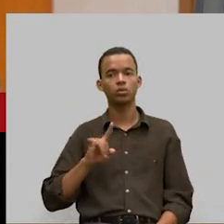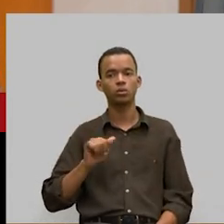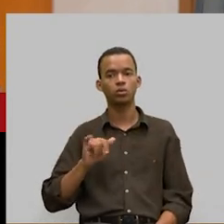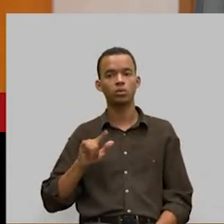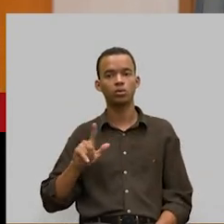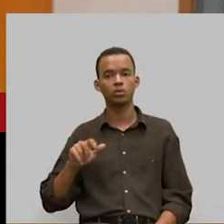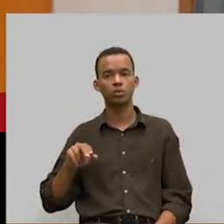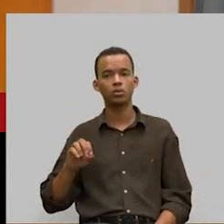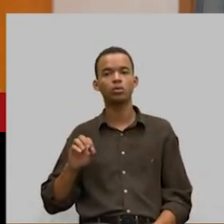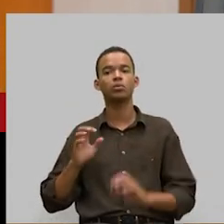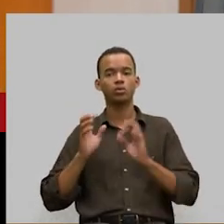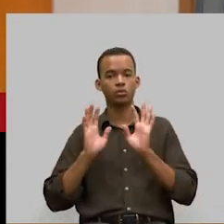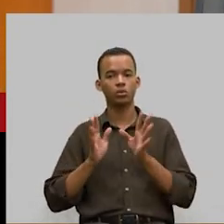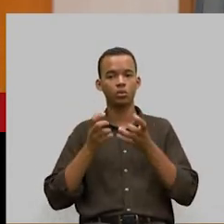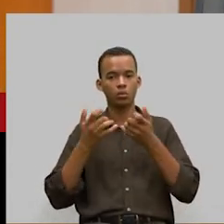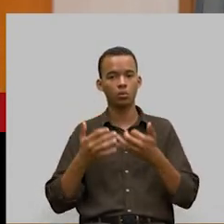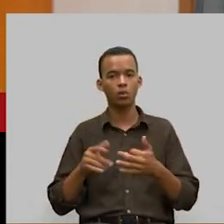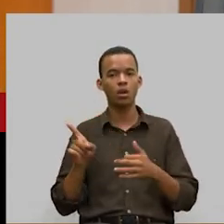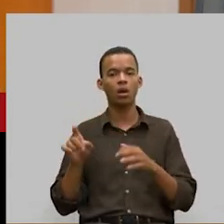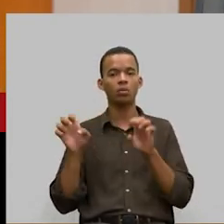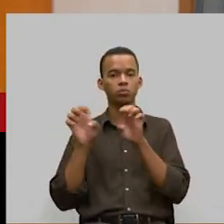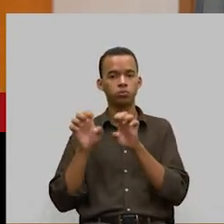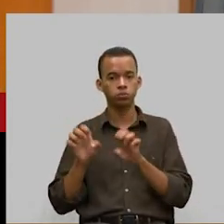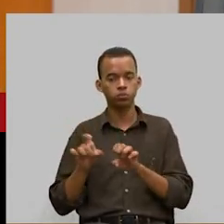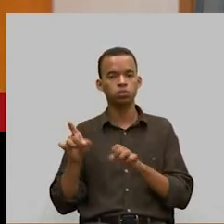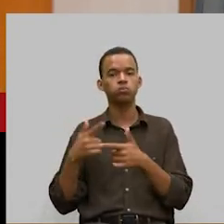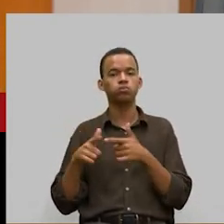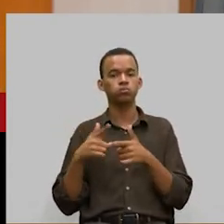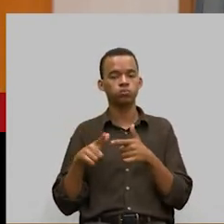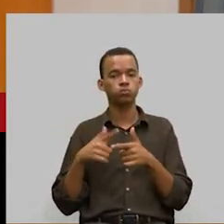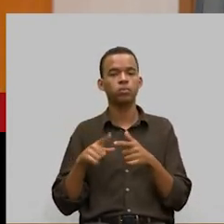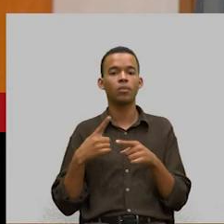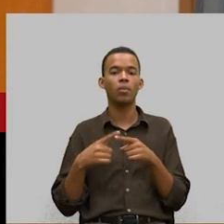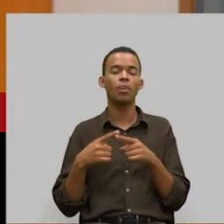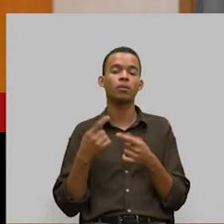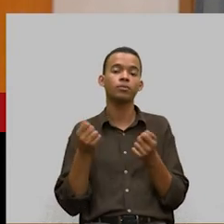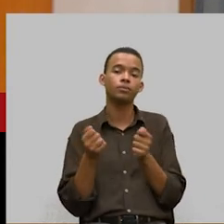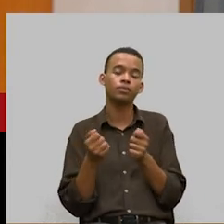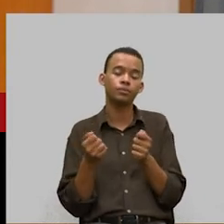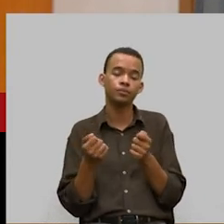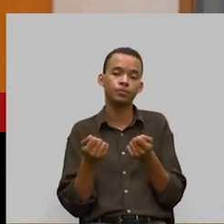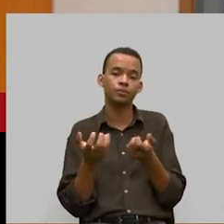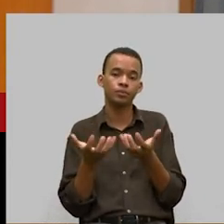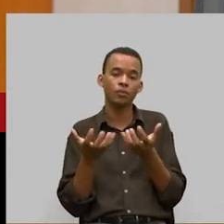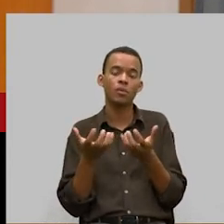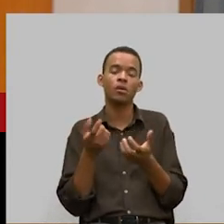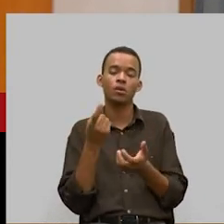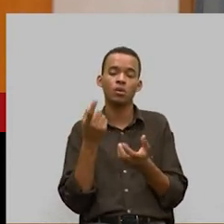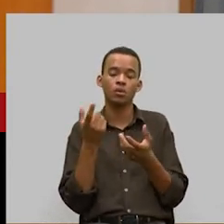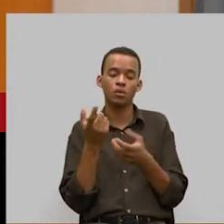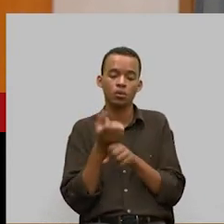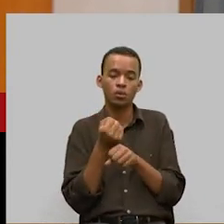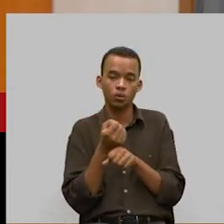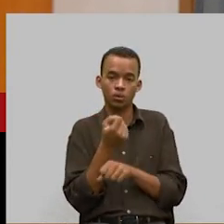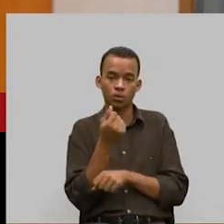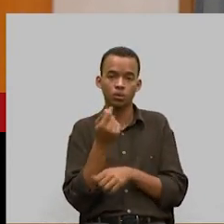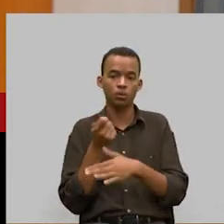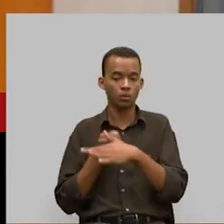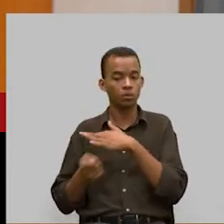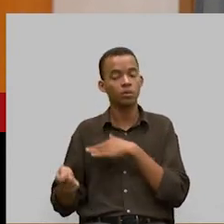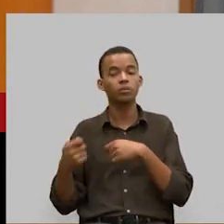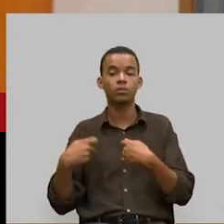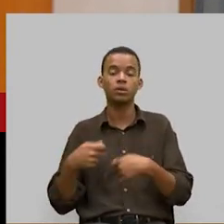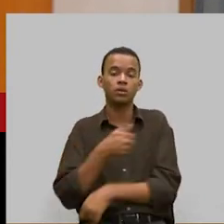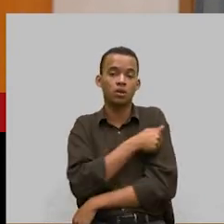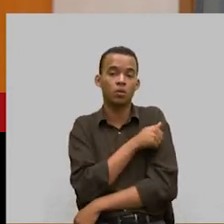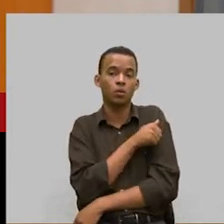infraestrutura e muitas vezes pra gente conseguir recurso paraas efas eh precisa est trazendo mais alunos para dentro das escolas e